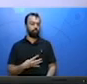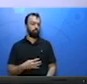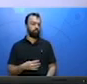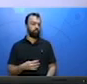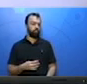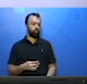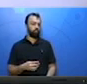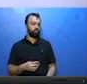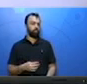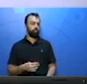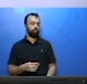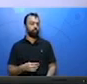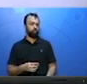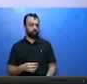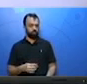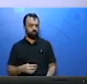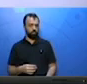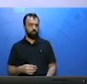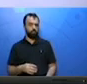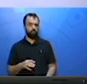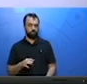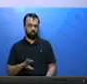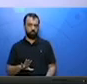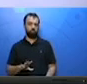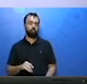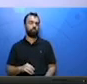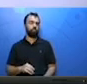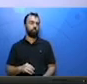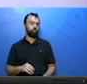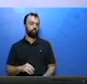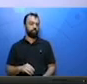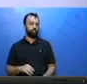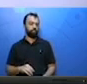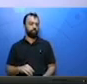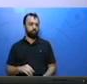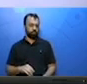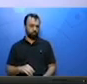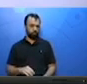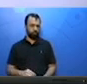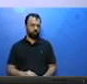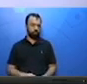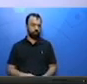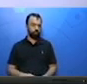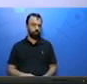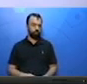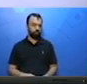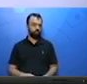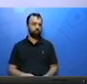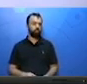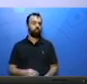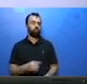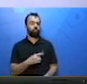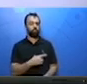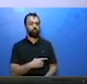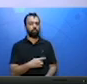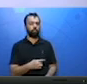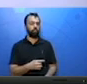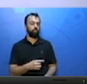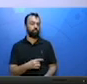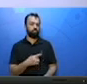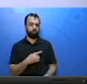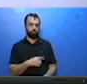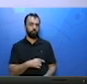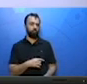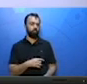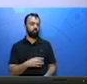da conta de mais e menos igual a essa, e a de vezes dividir igual a essa. A de mais e menos é o que eu tenho e